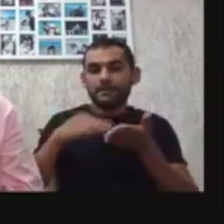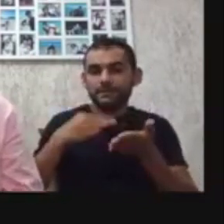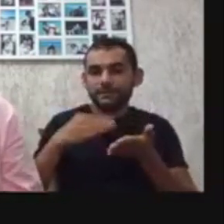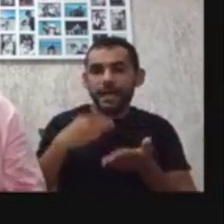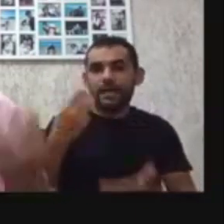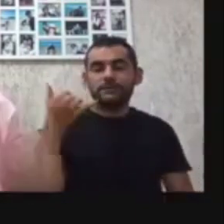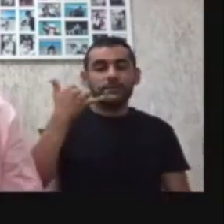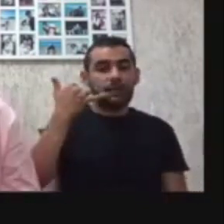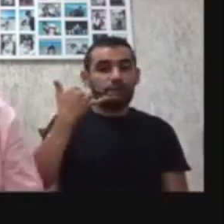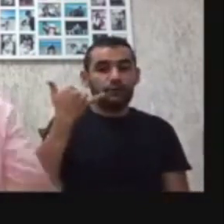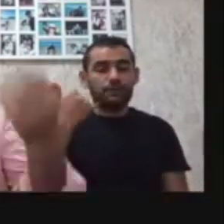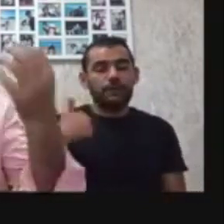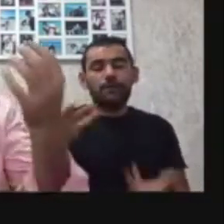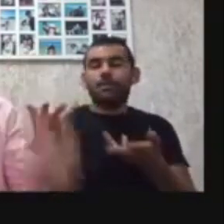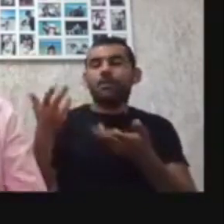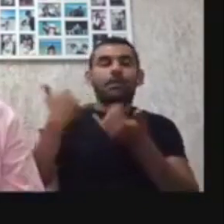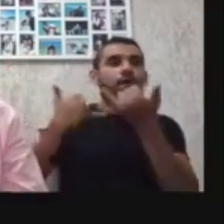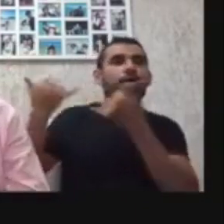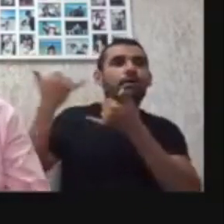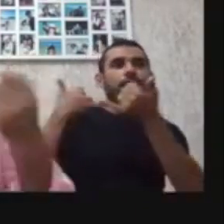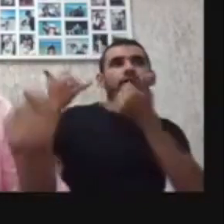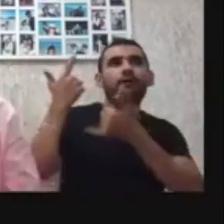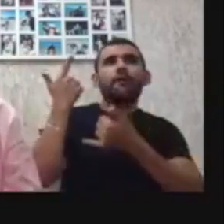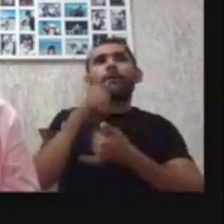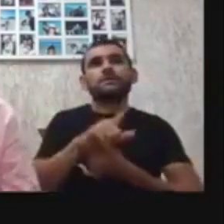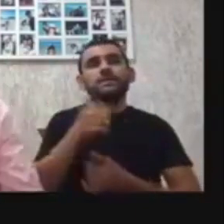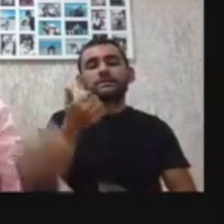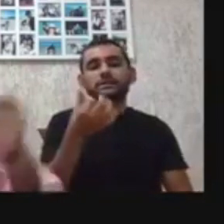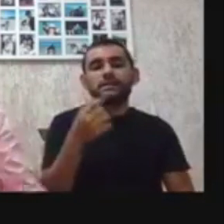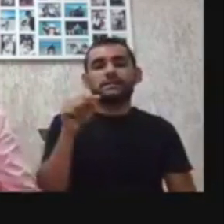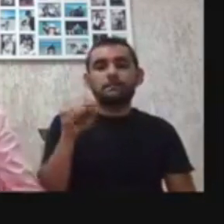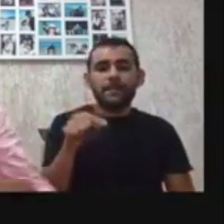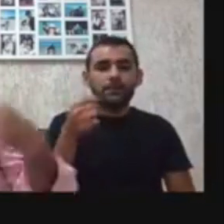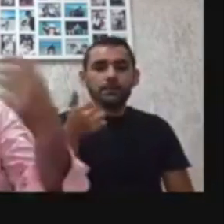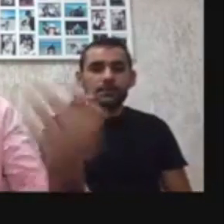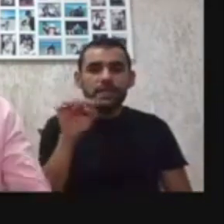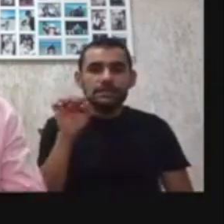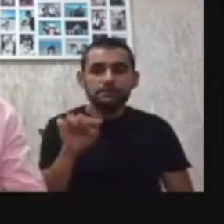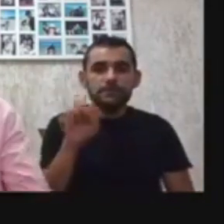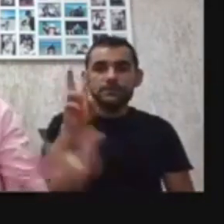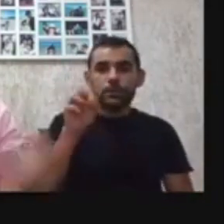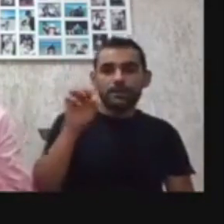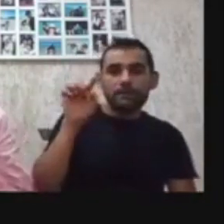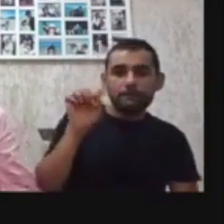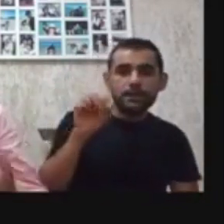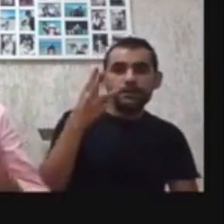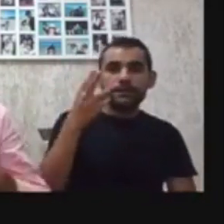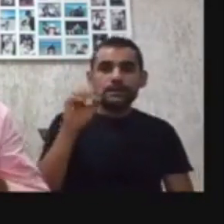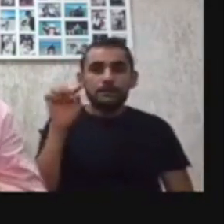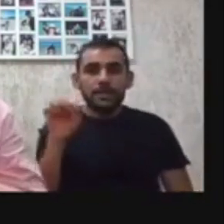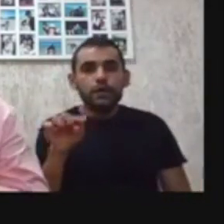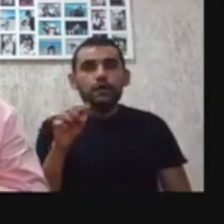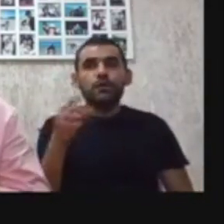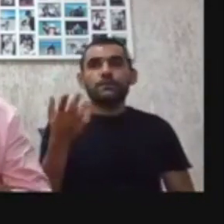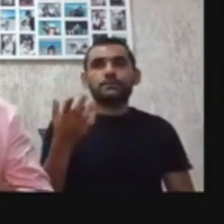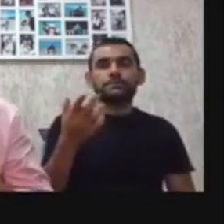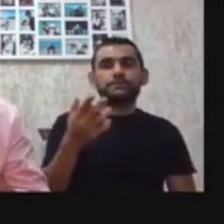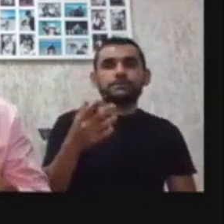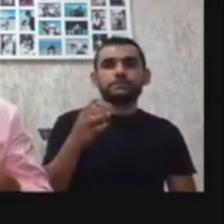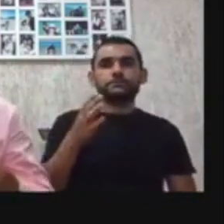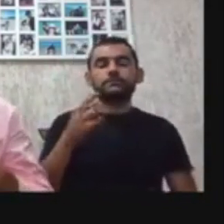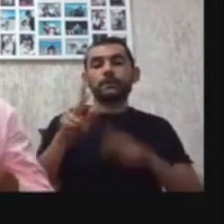recebo? Vê se você consegue, eu preciso de uma cirurgia, custa 16 mil, custa 10 mil, custa 50 mil, custa 30 mil. Eu,